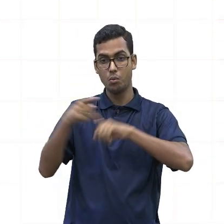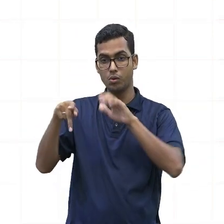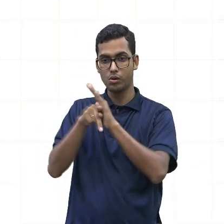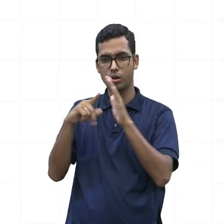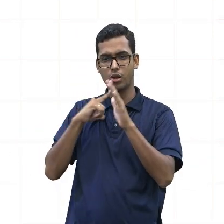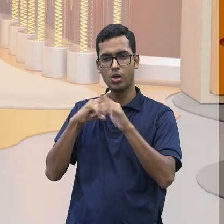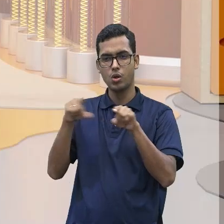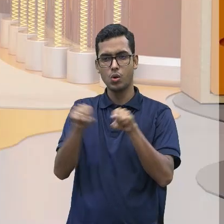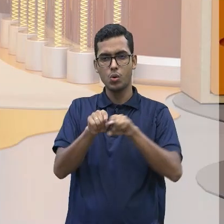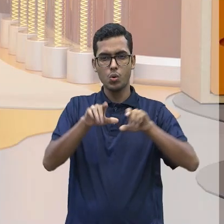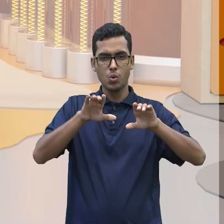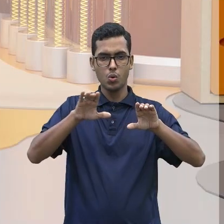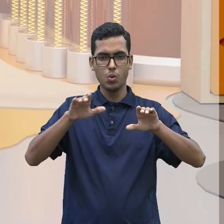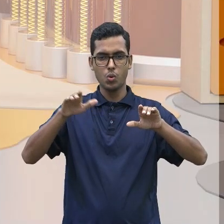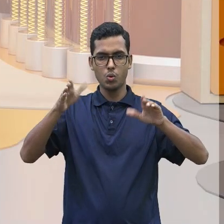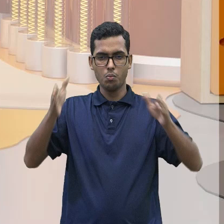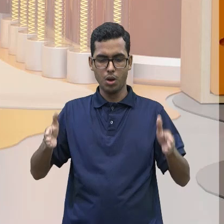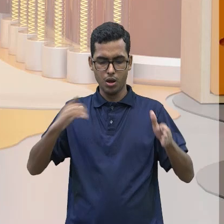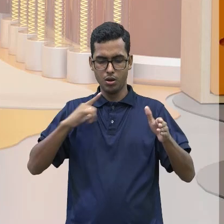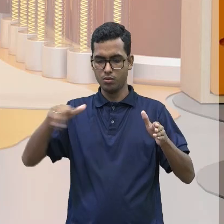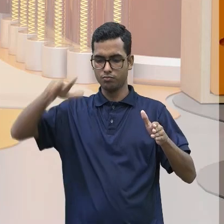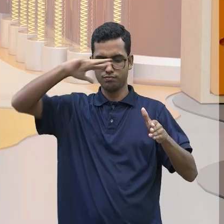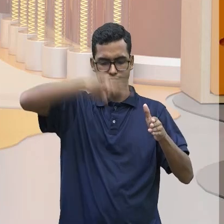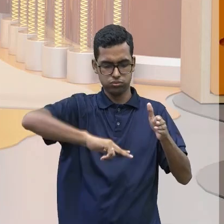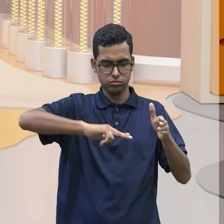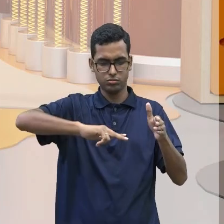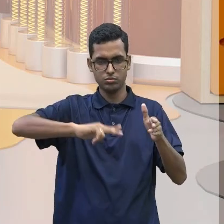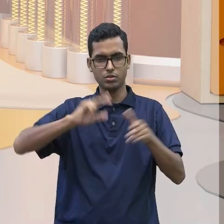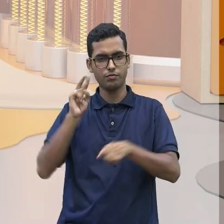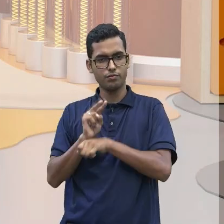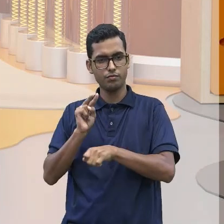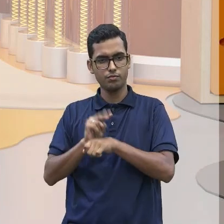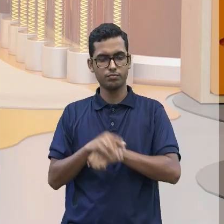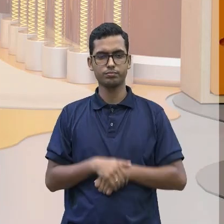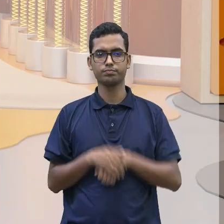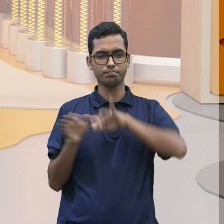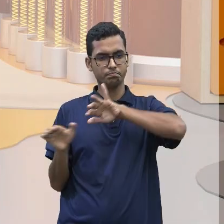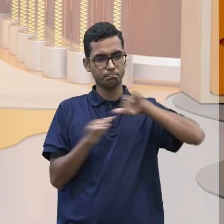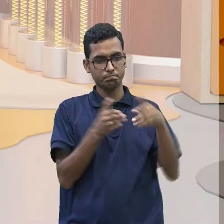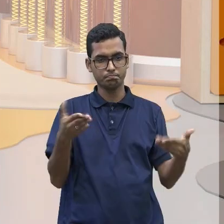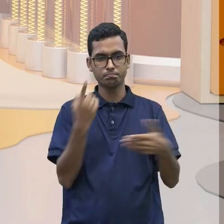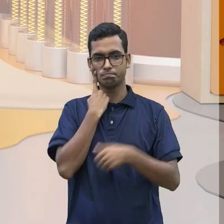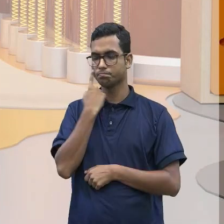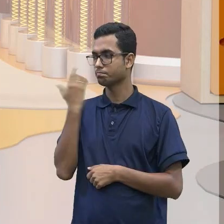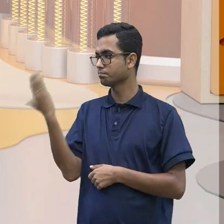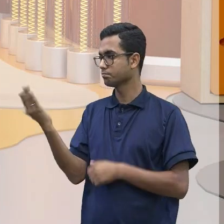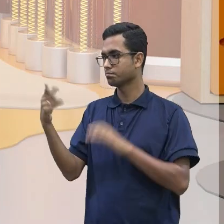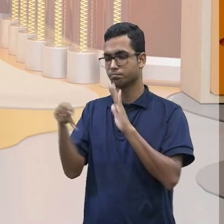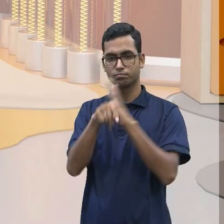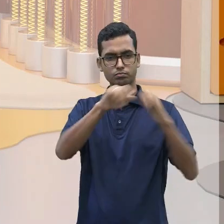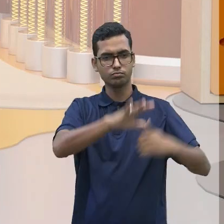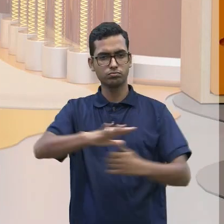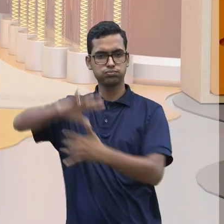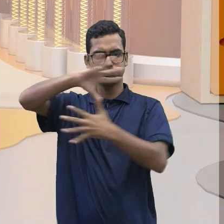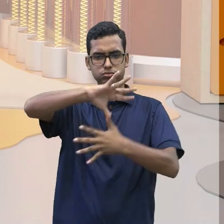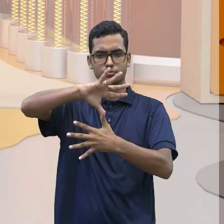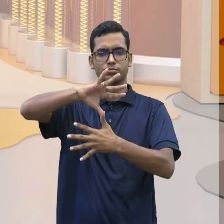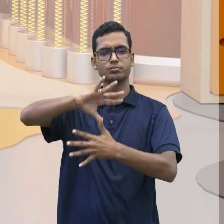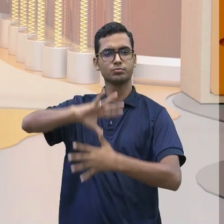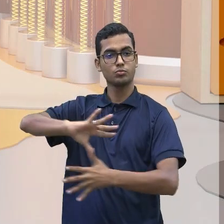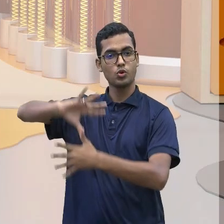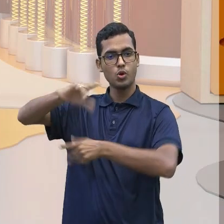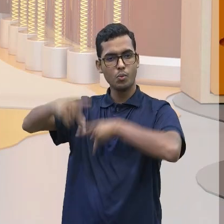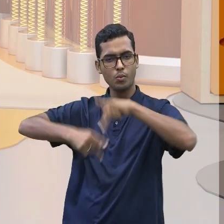a América. Olhem só o mapa que eu trouxe aqui para vocês, né? Mostrando aqui o continente americano e os principais